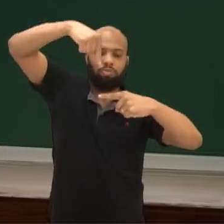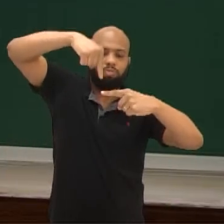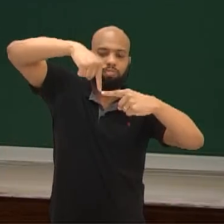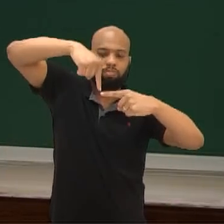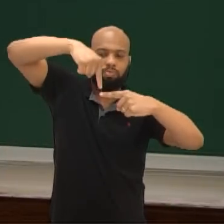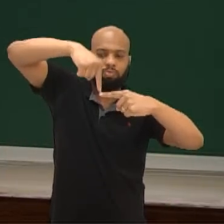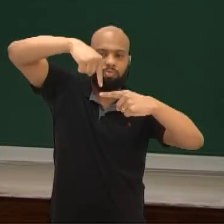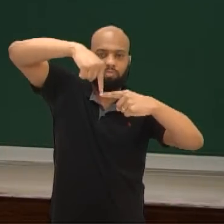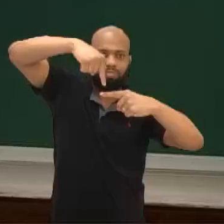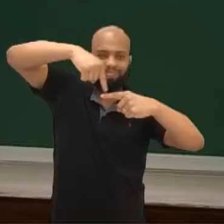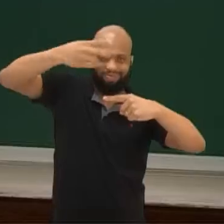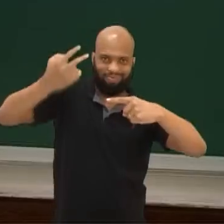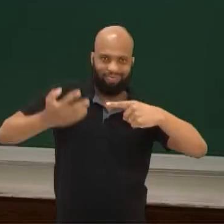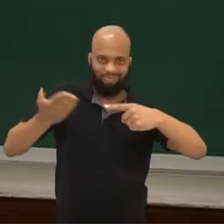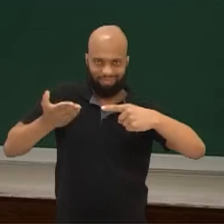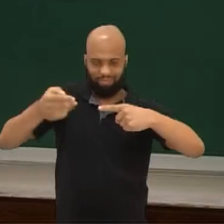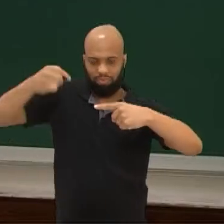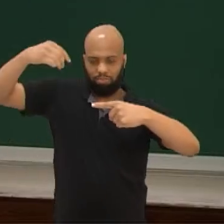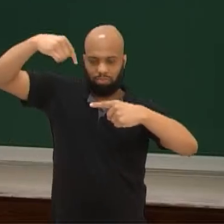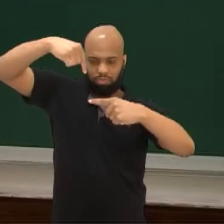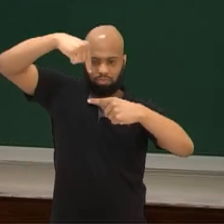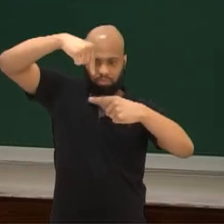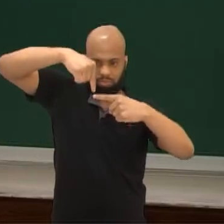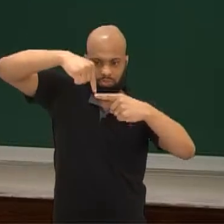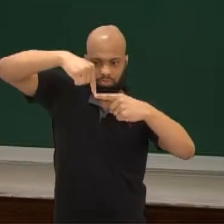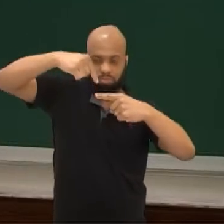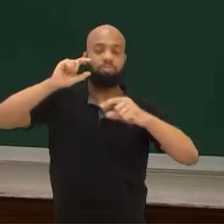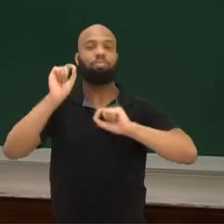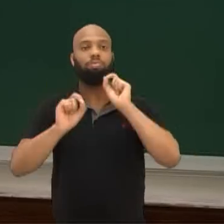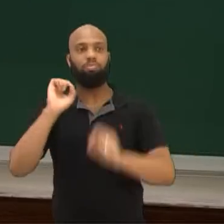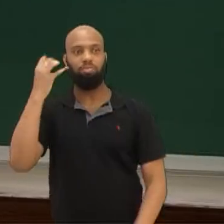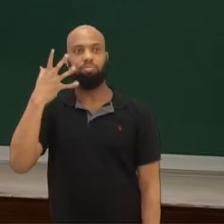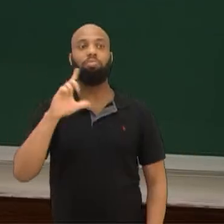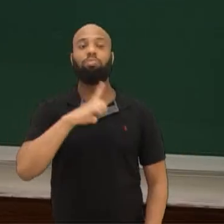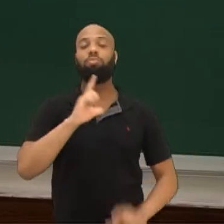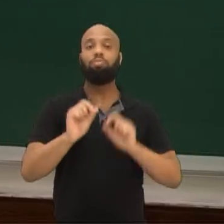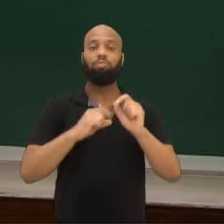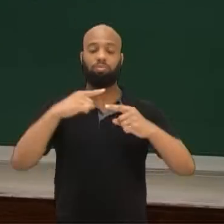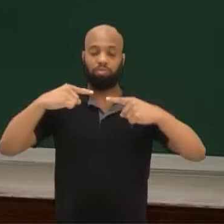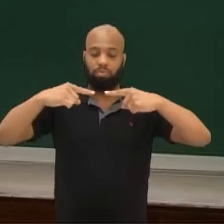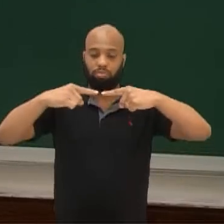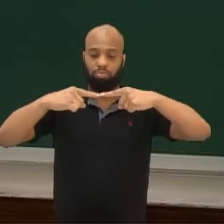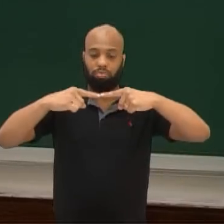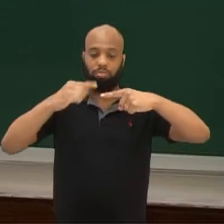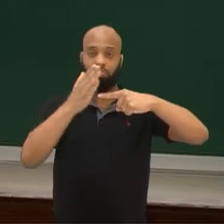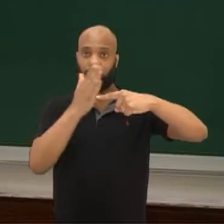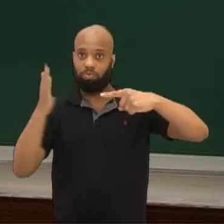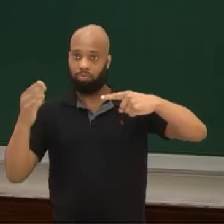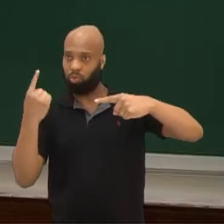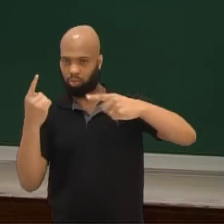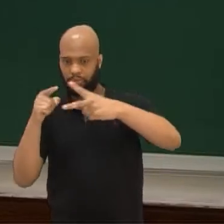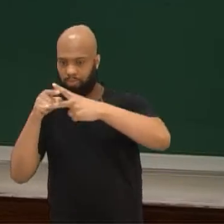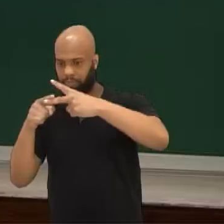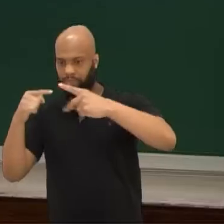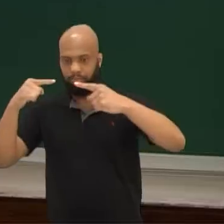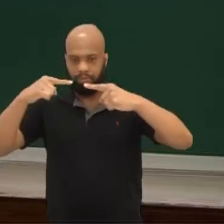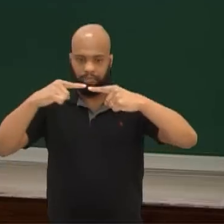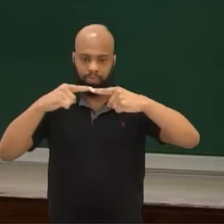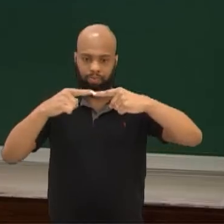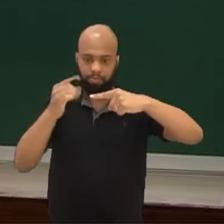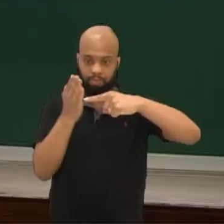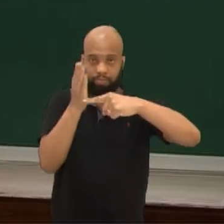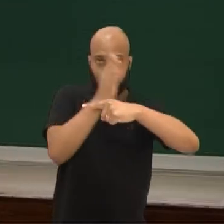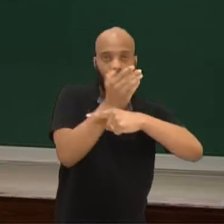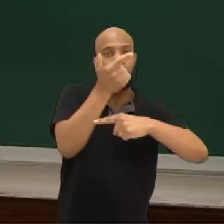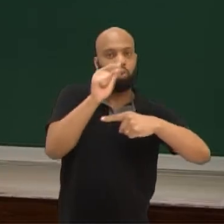aqui, usarmos um terceiro lápis. O que acontece? Eu passo a ter dois ângulos, um para a minha direita, outro